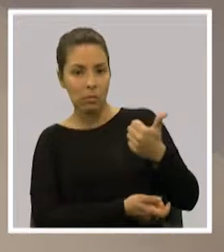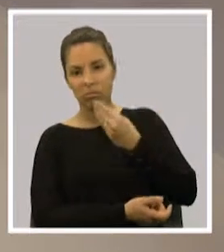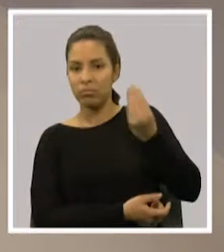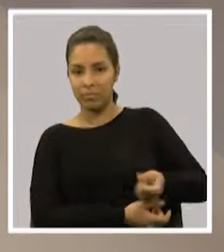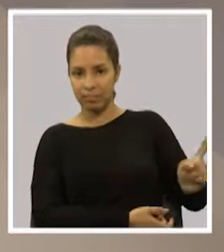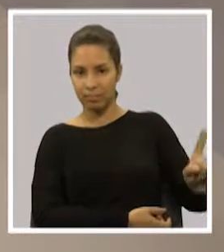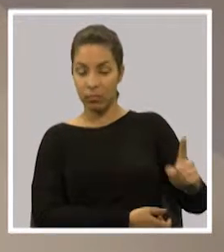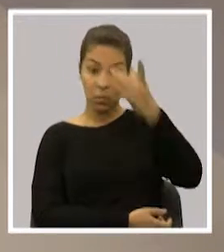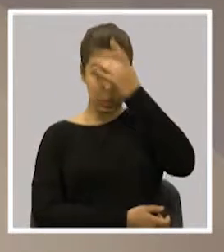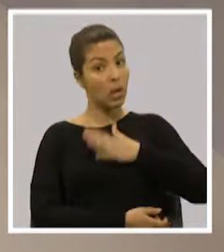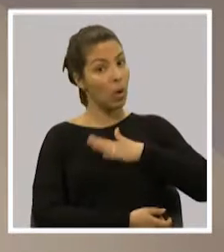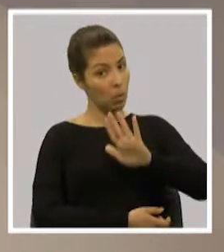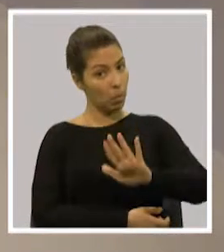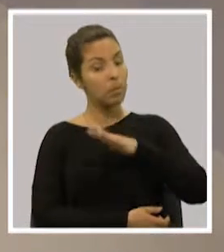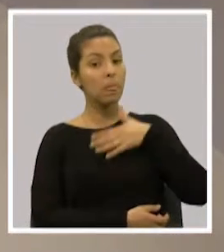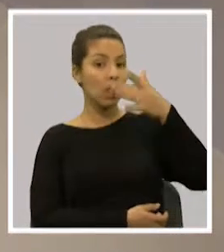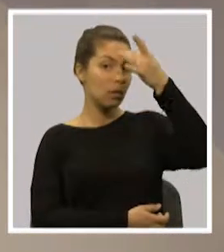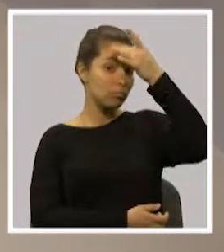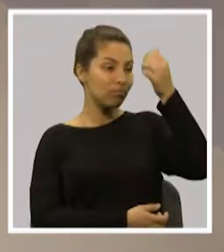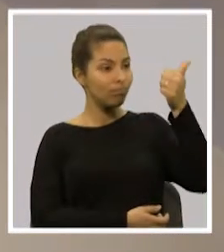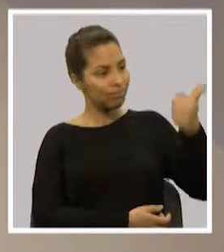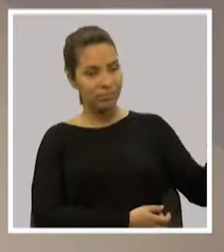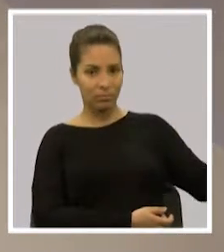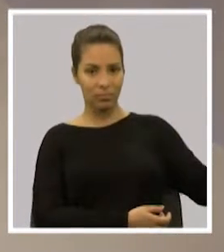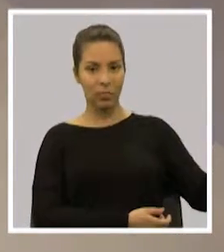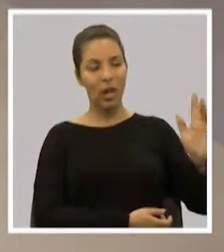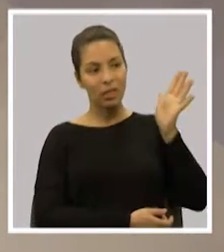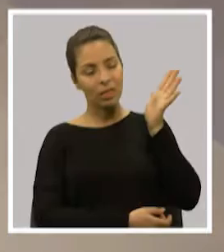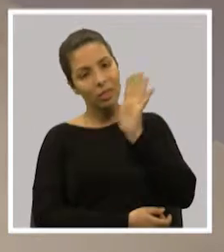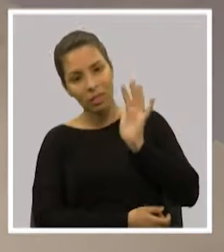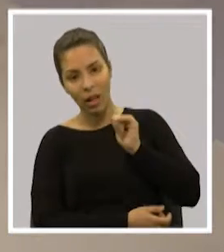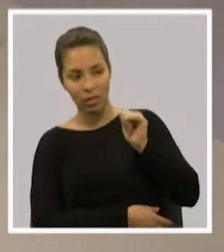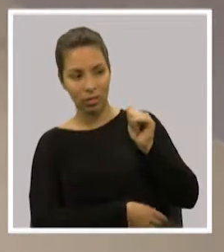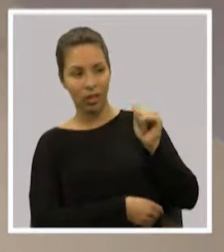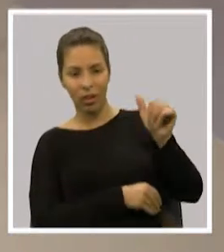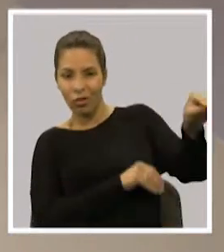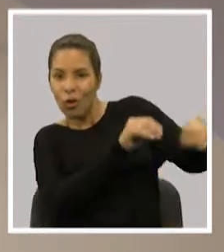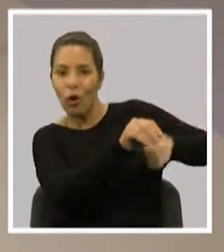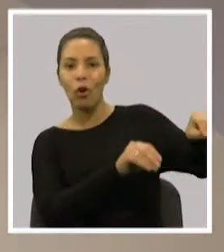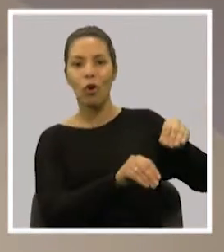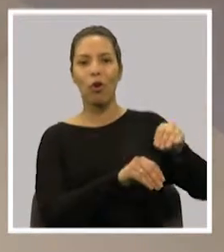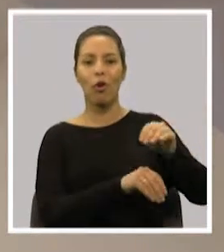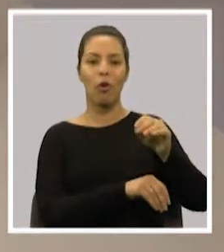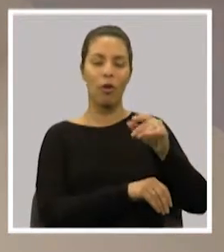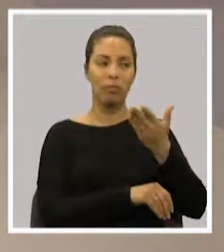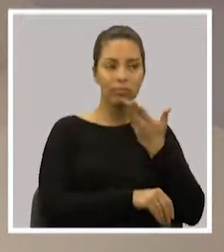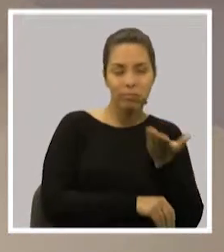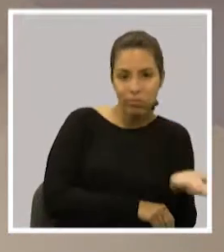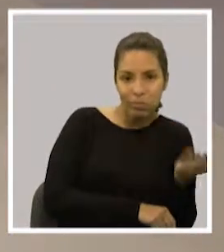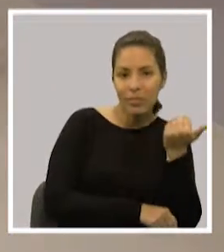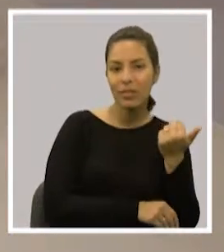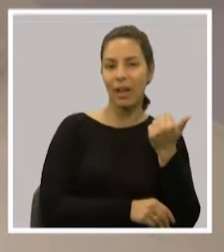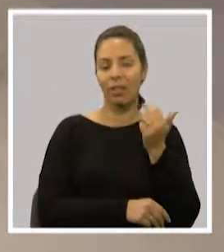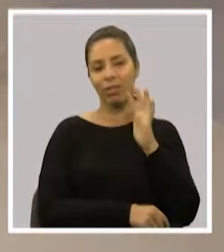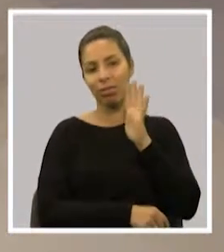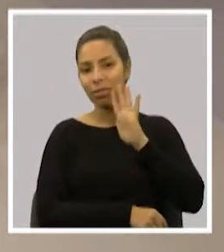que há sempre esta tentação porque podem tentar manipular em função de algum interesse e omitir outra